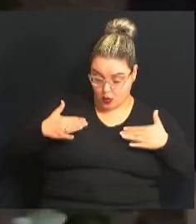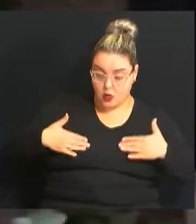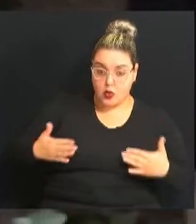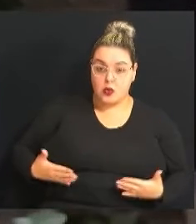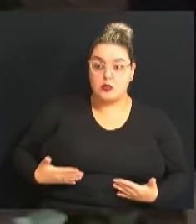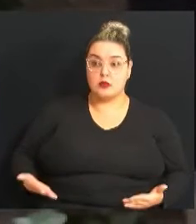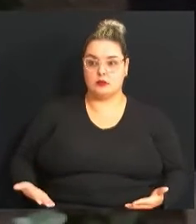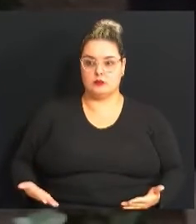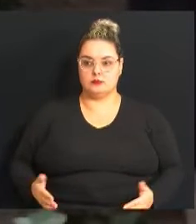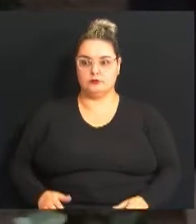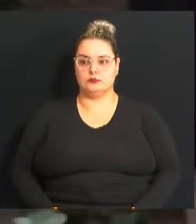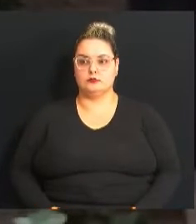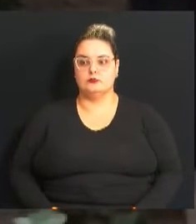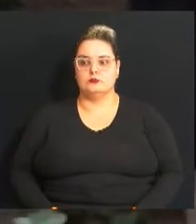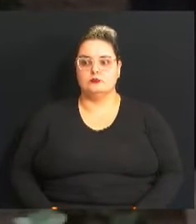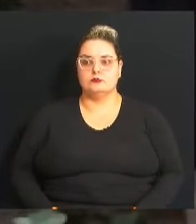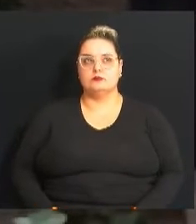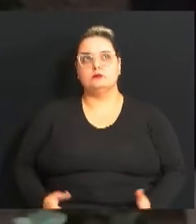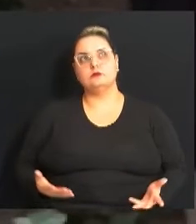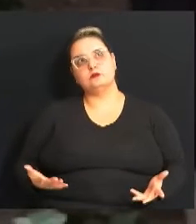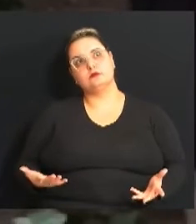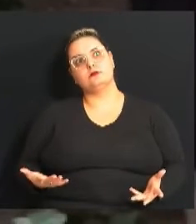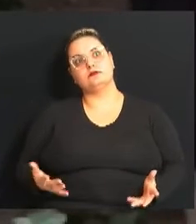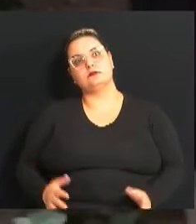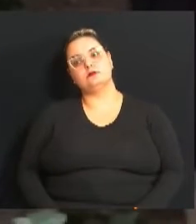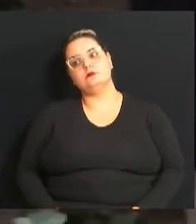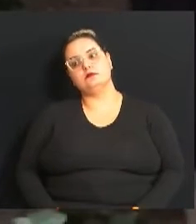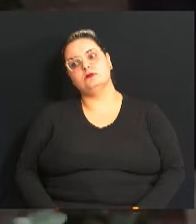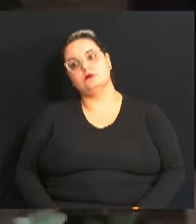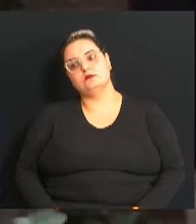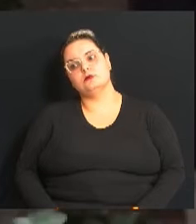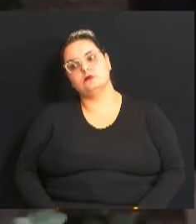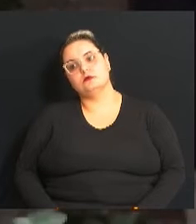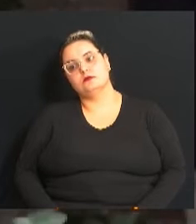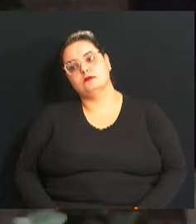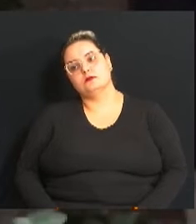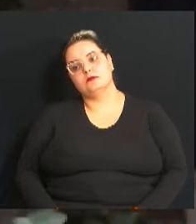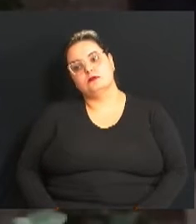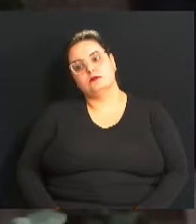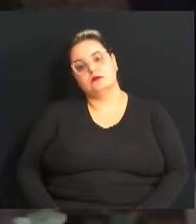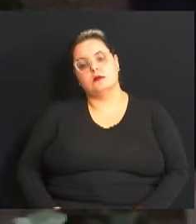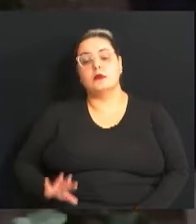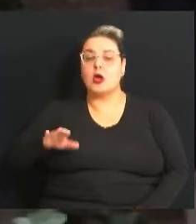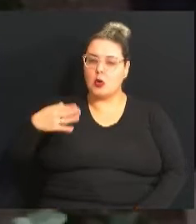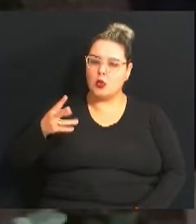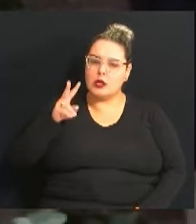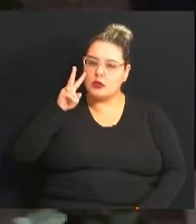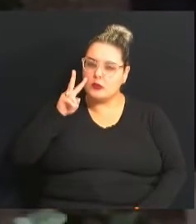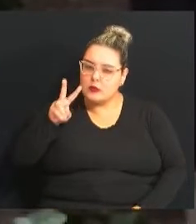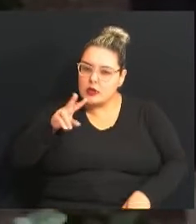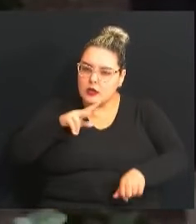lugar mais... quando a gente observa os países mais